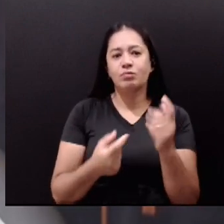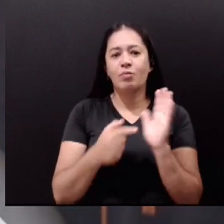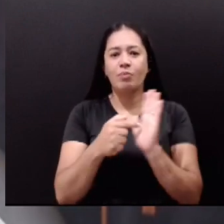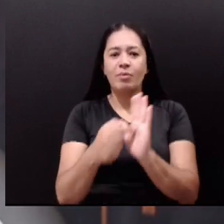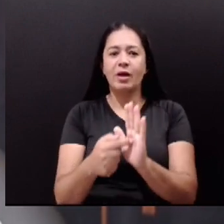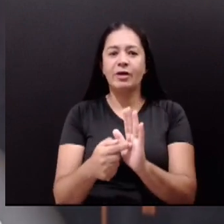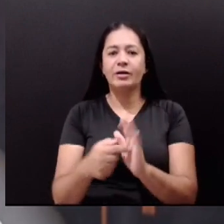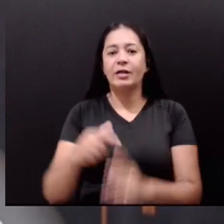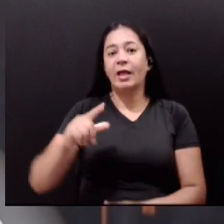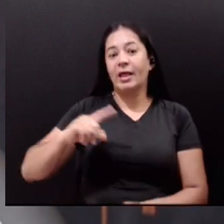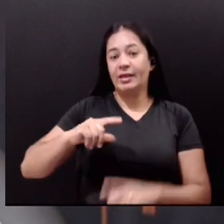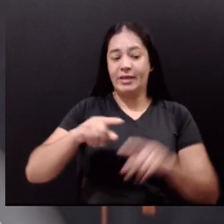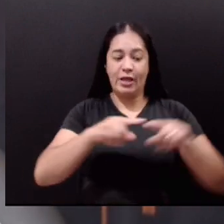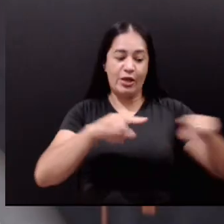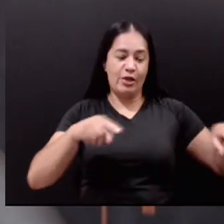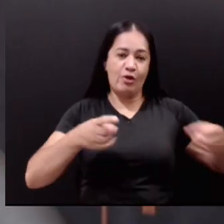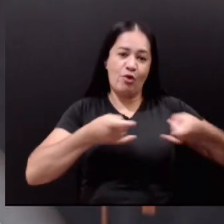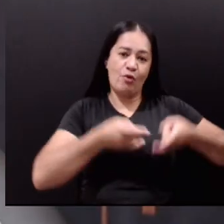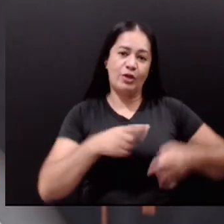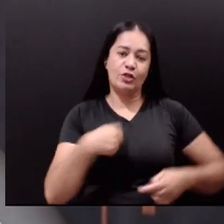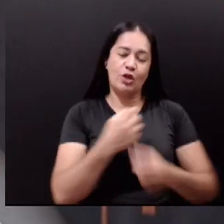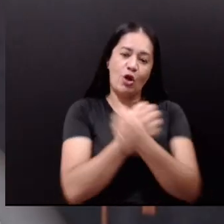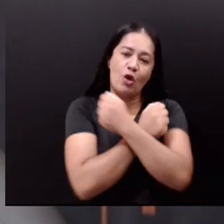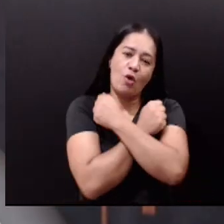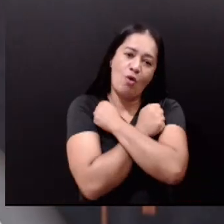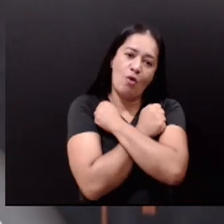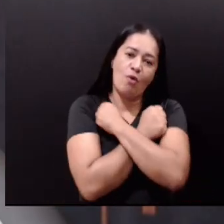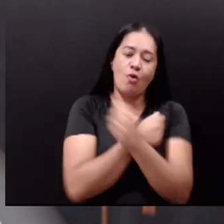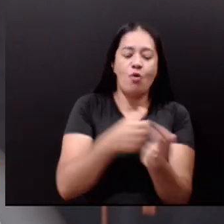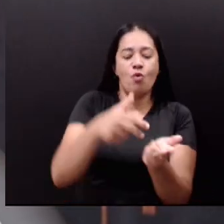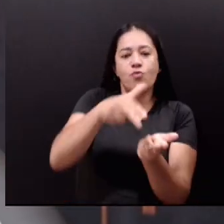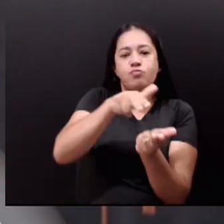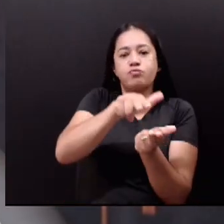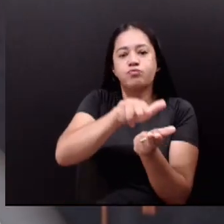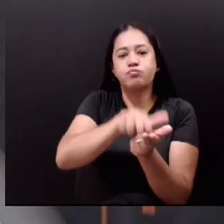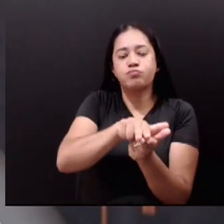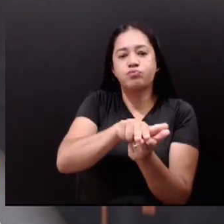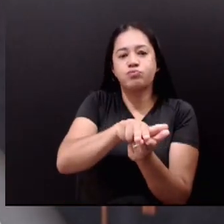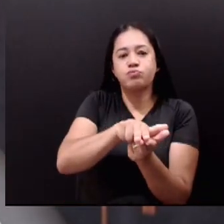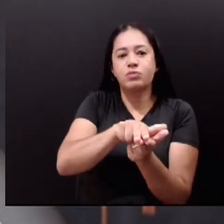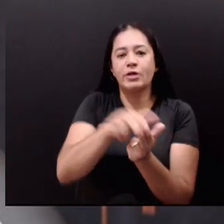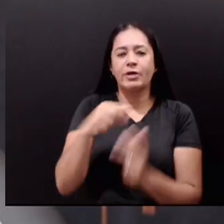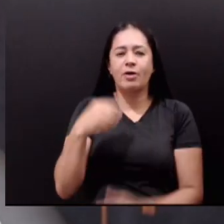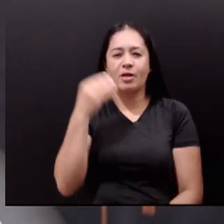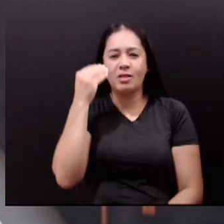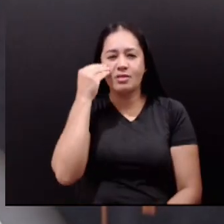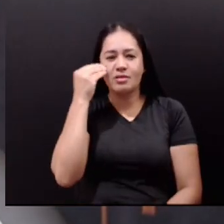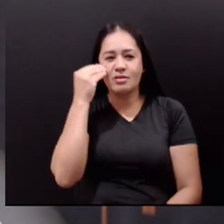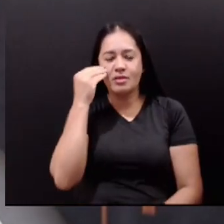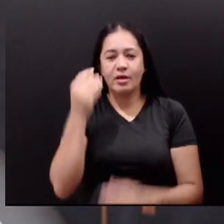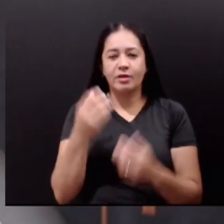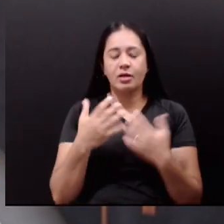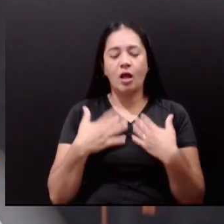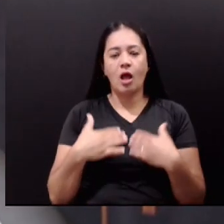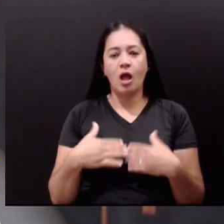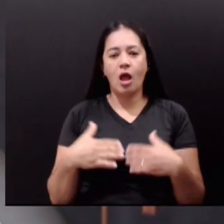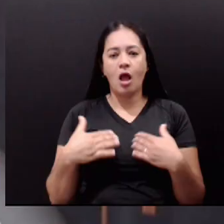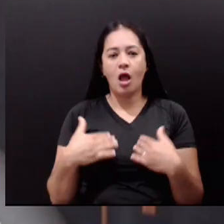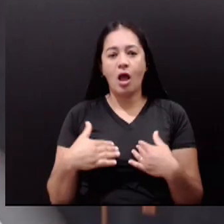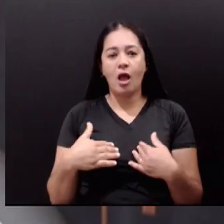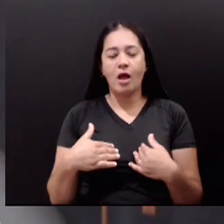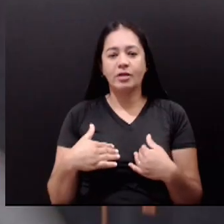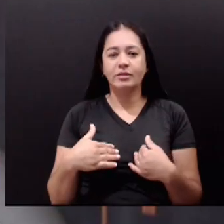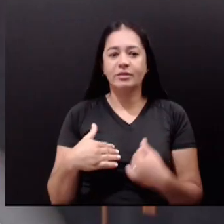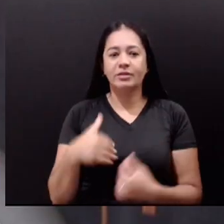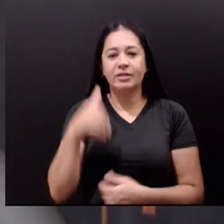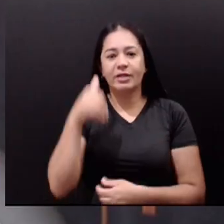gente se abraça, um deita sobre o outro, e eu, né, tentando manter toda a serenidade ali do momento, eu falei, a mãe, esperando